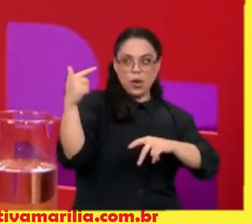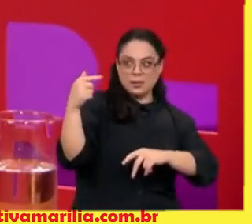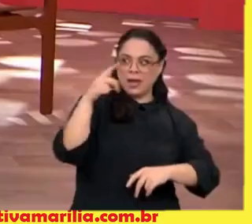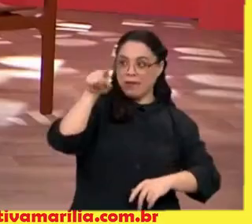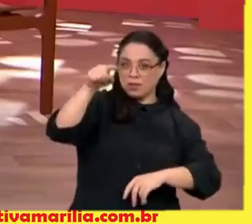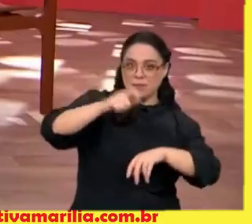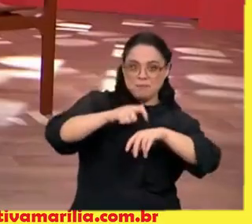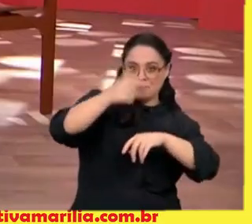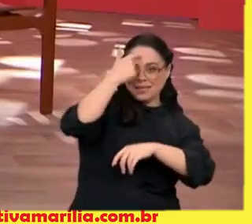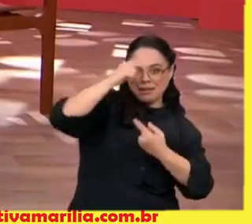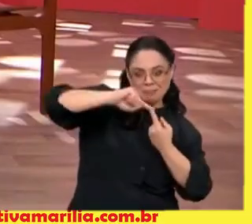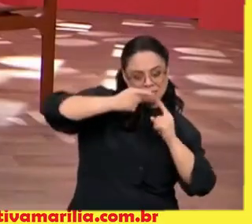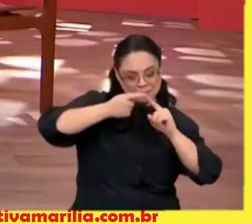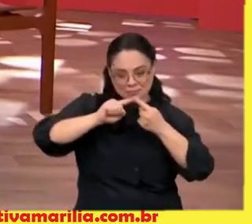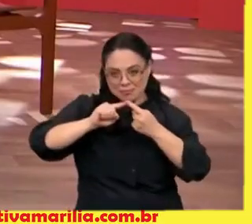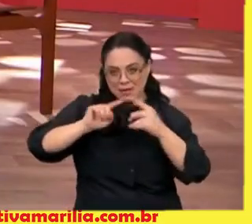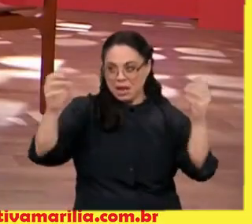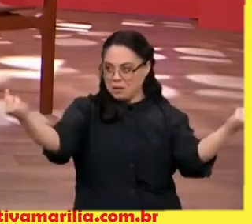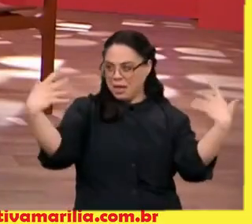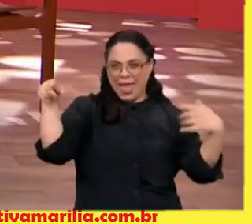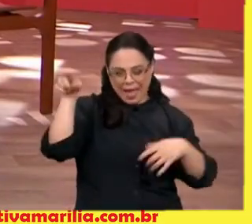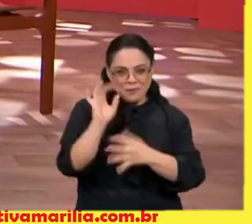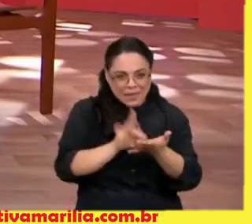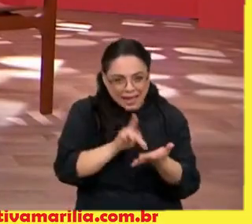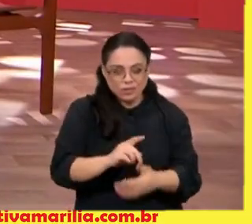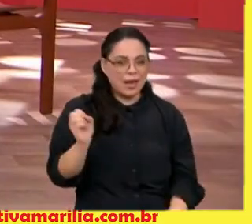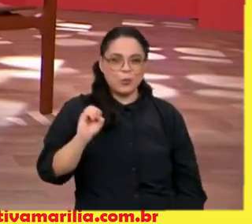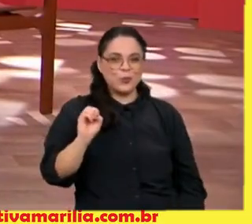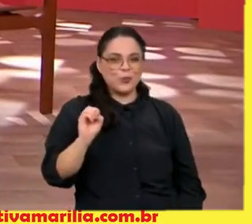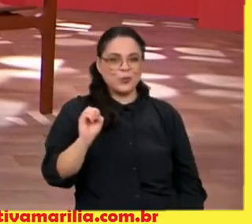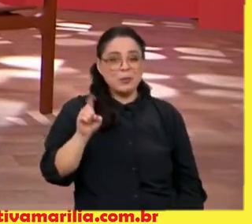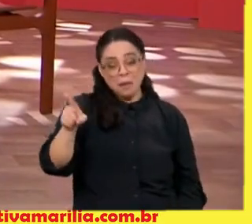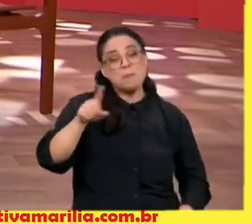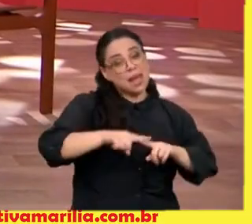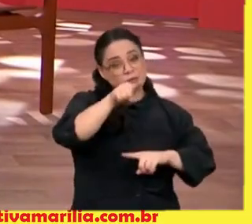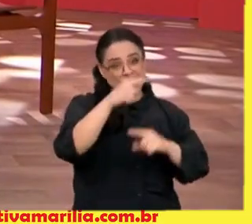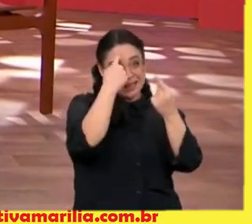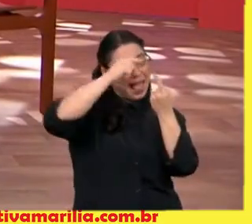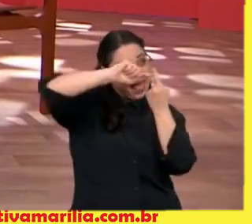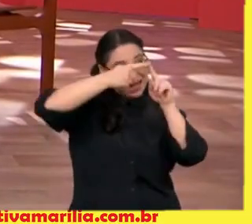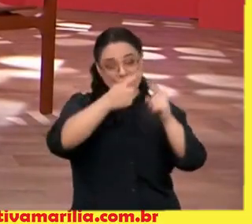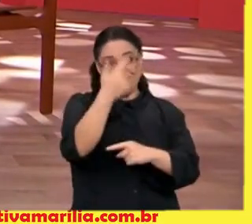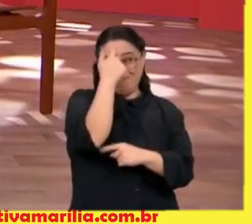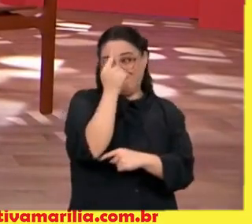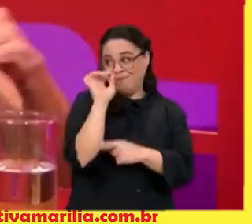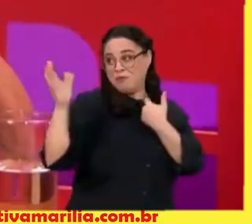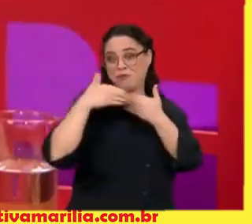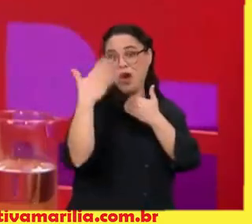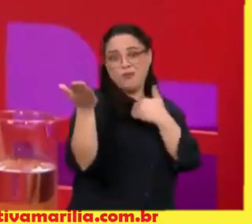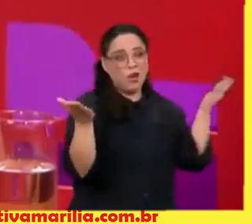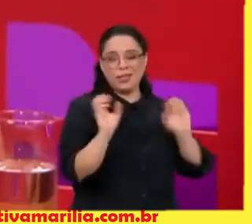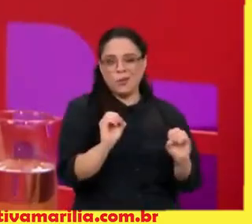explicação sobre o que é o inconsciente sem precisar... Bom, esse cara, como ele era analfabeto, ele não ia para outras missões do MST. Ele